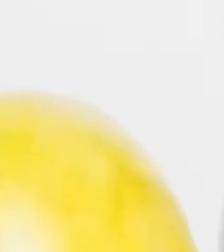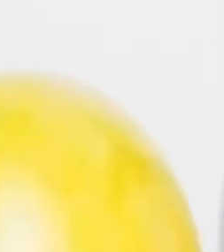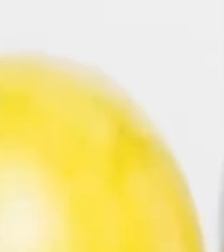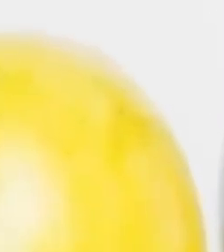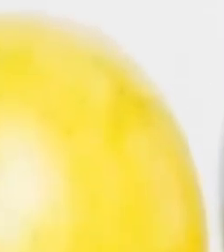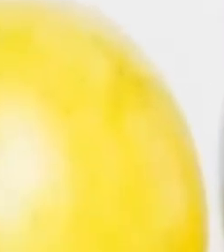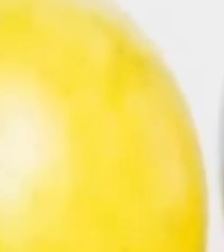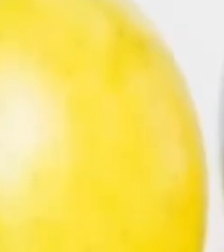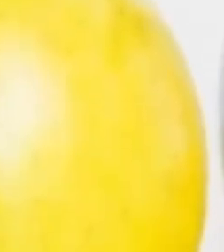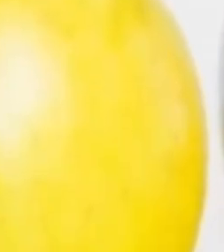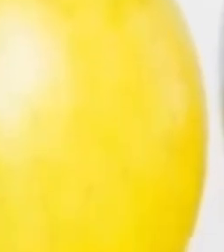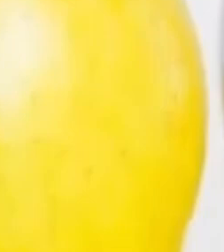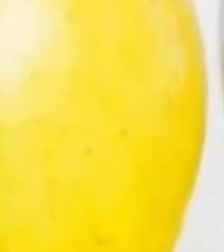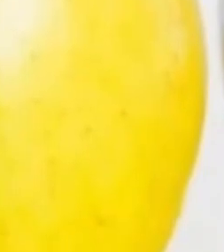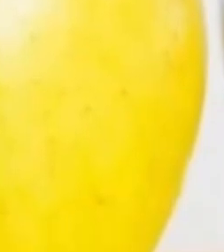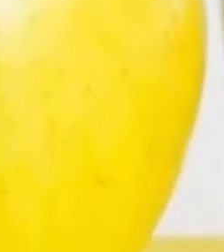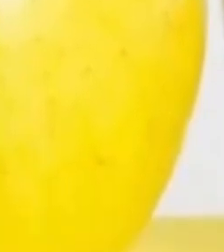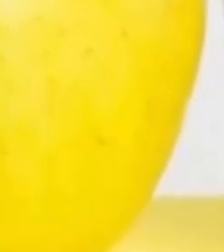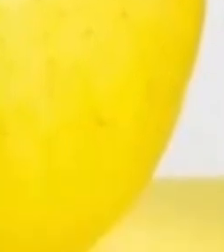Música